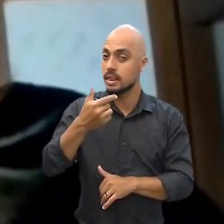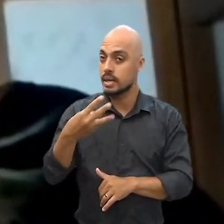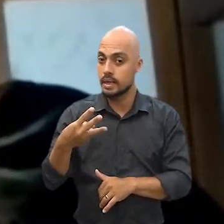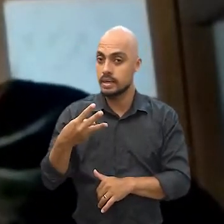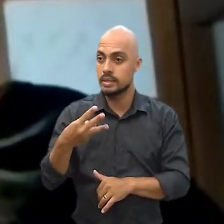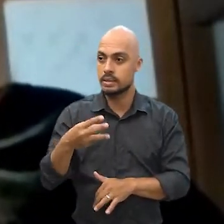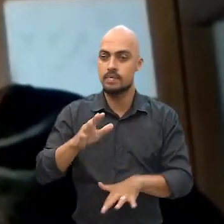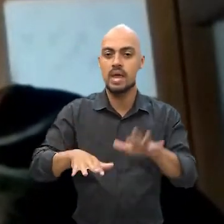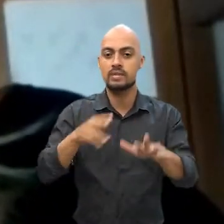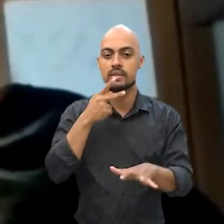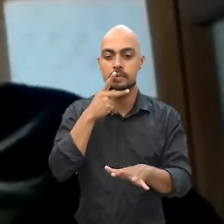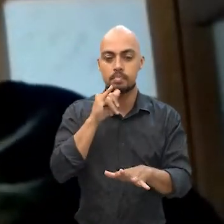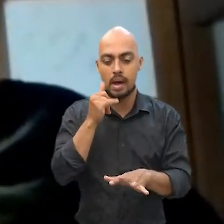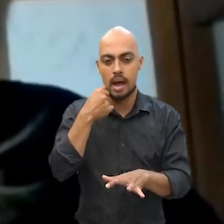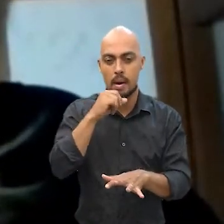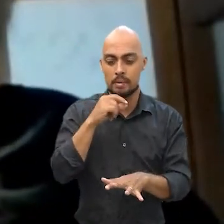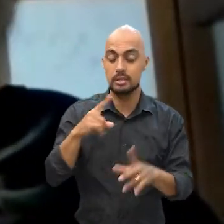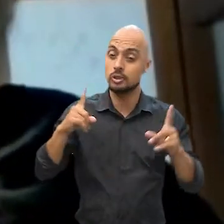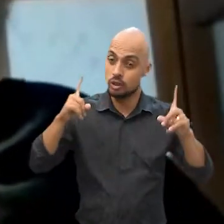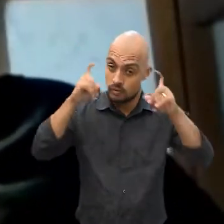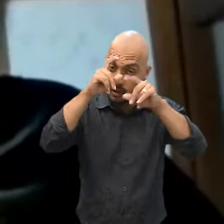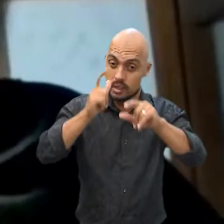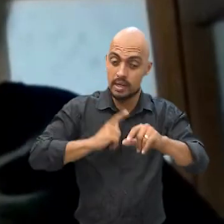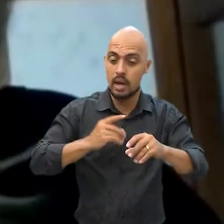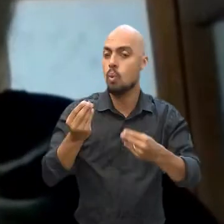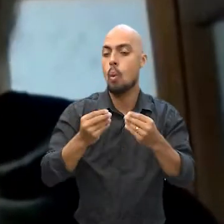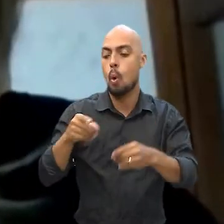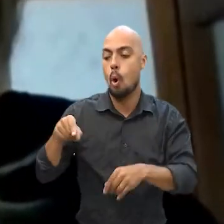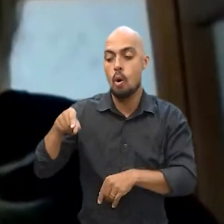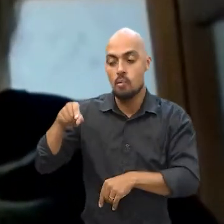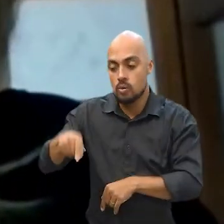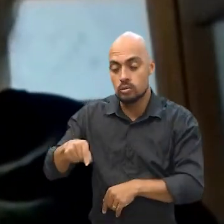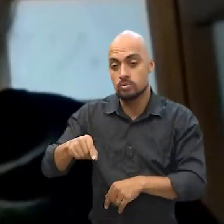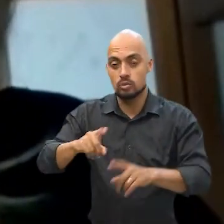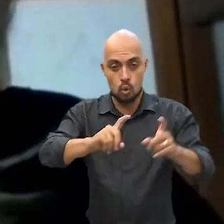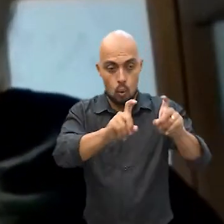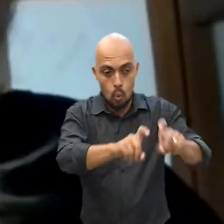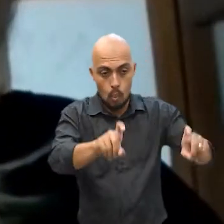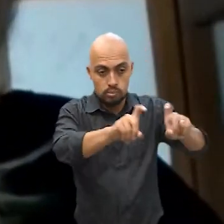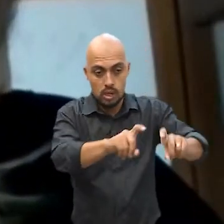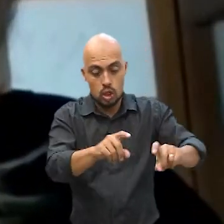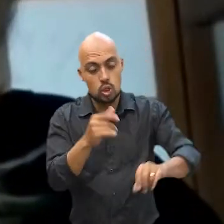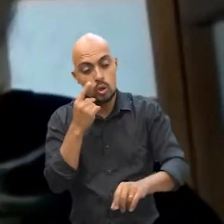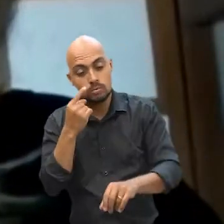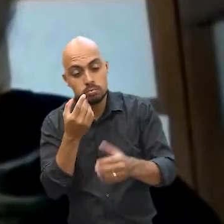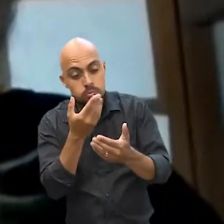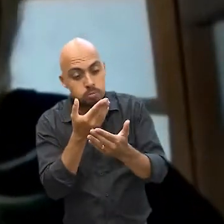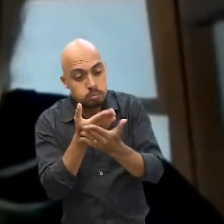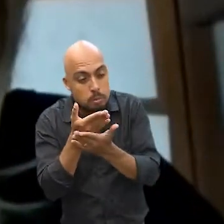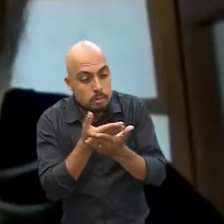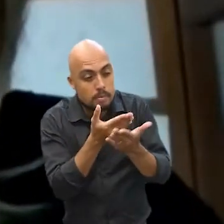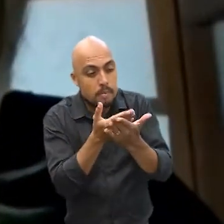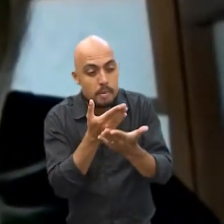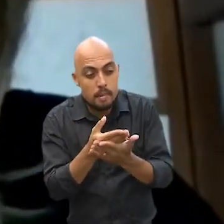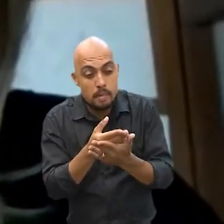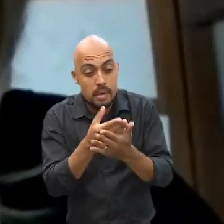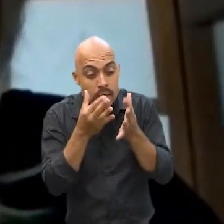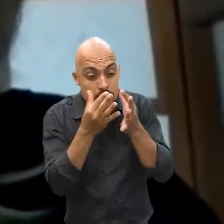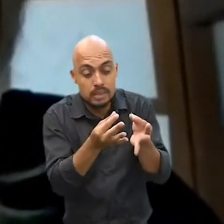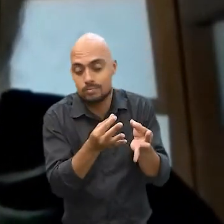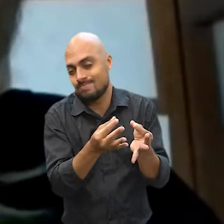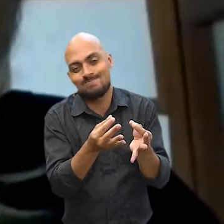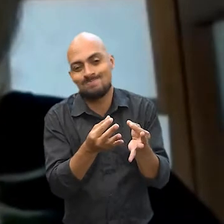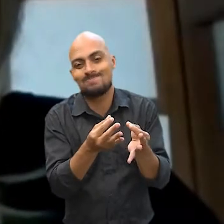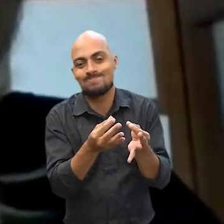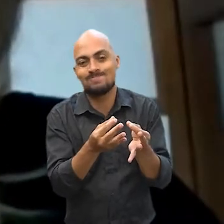têm falado para a gente é de manter essa criança na frente da tela para o ensino à distância. E eu brinco com eles e falo, que bom que seu filho está com